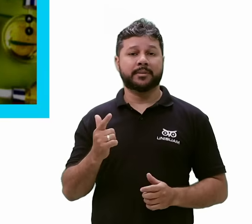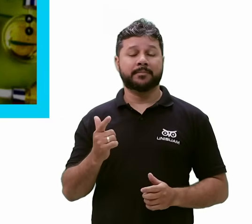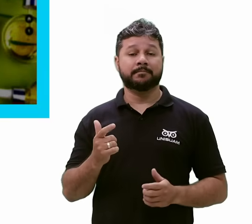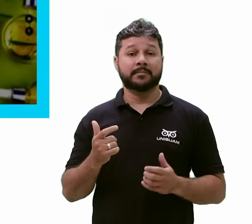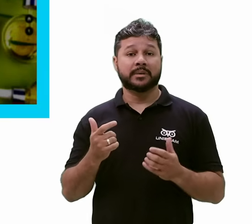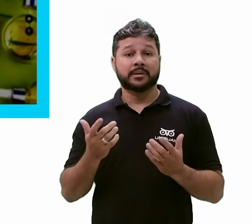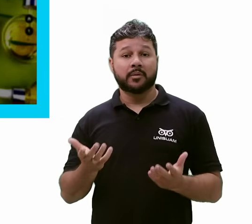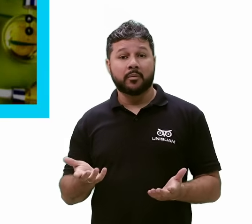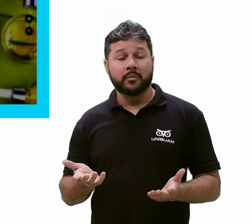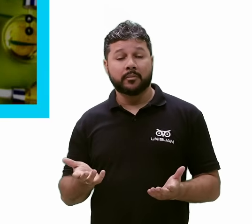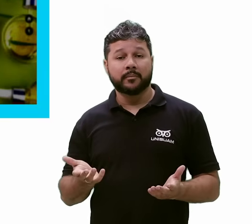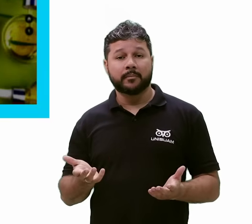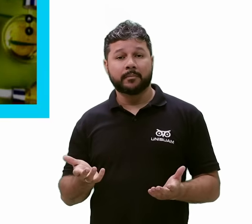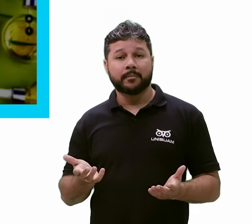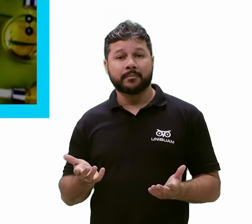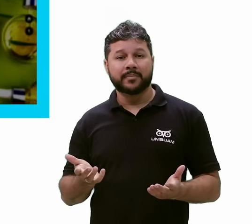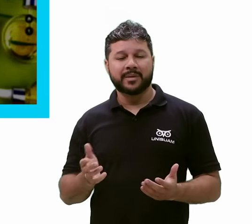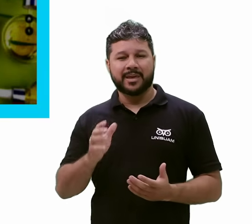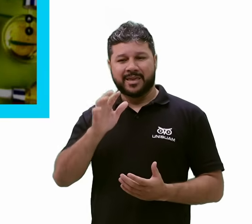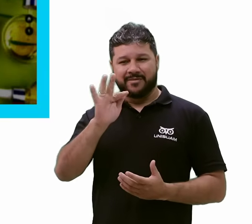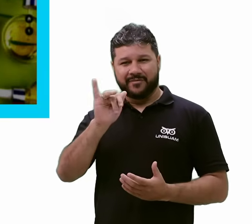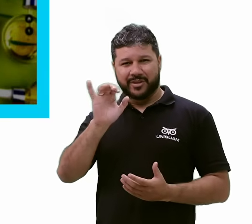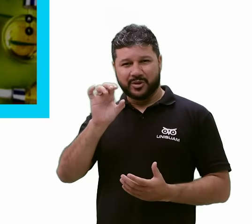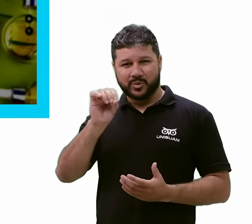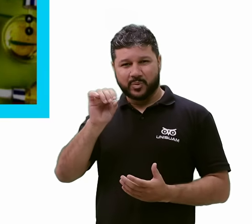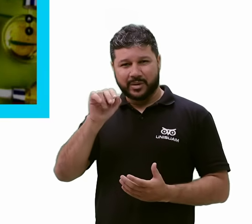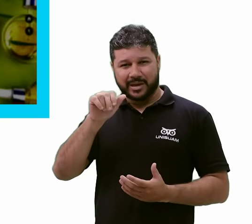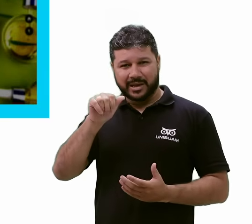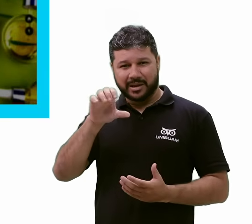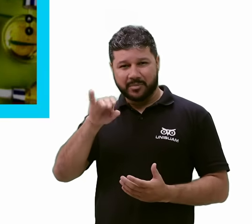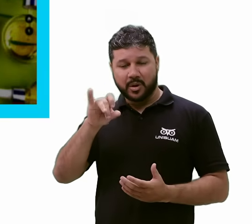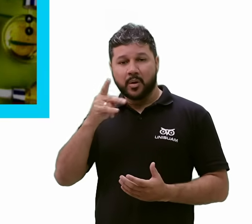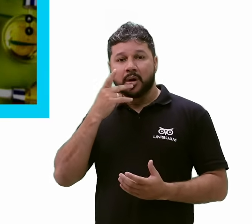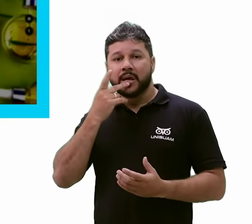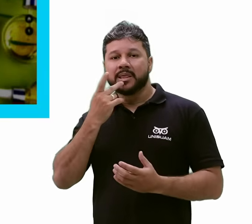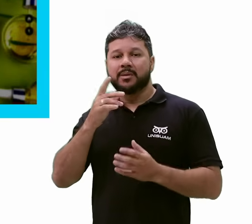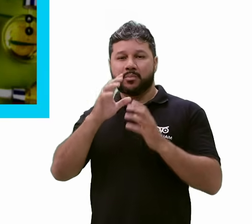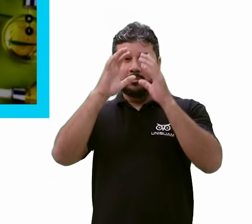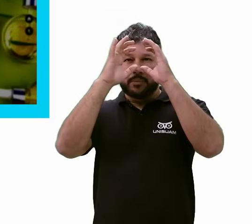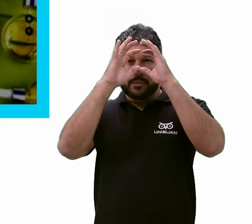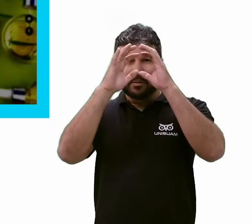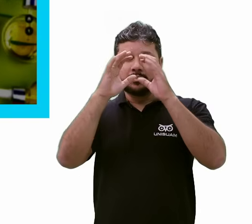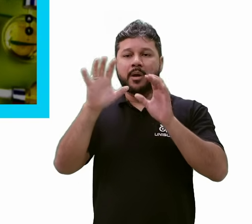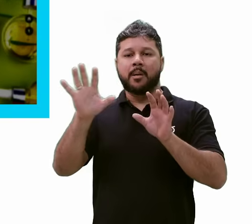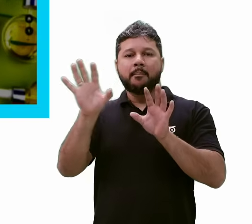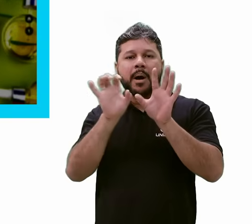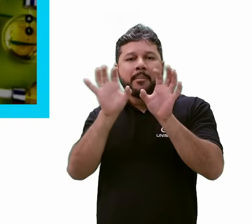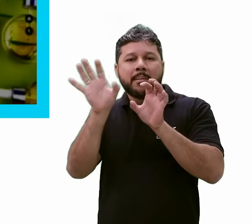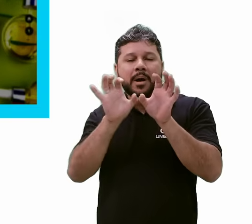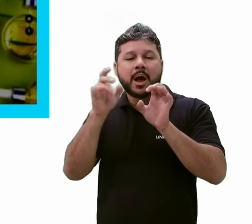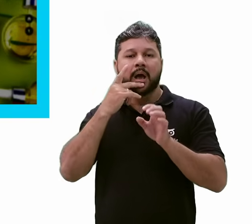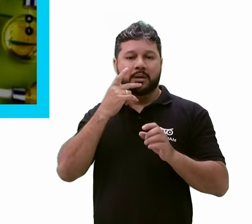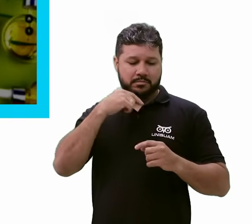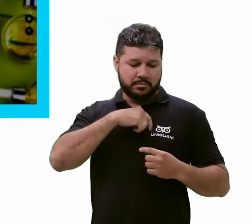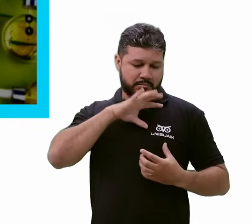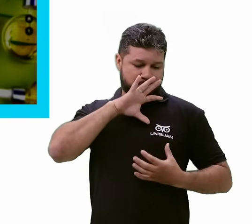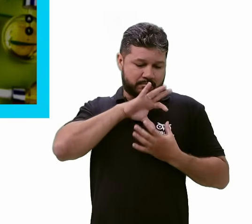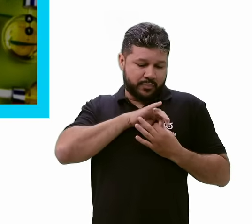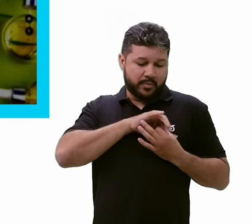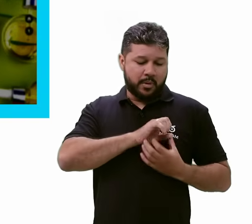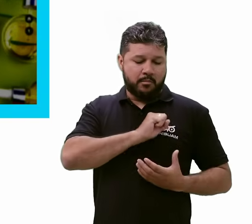Então, os fitocannabinoides, eles não agem no tronco encefálico, onde comandam os